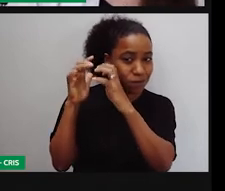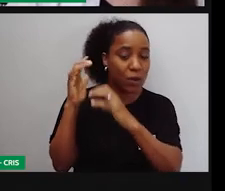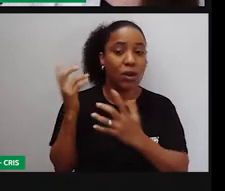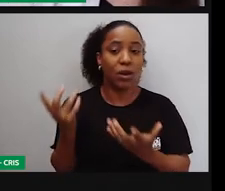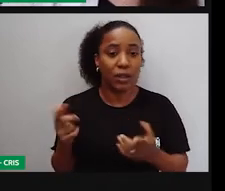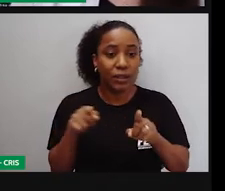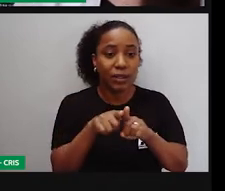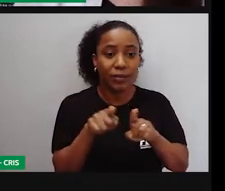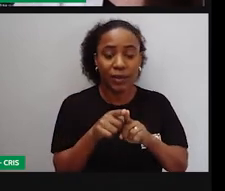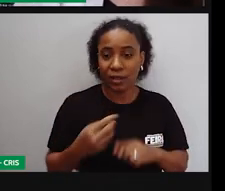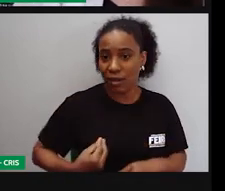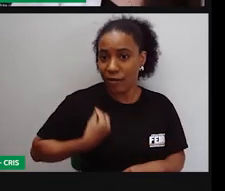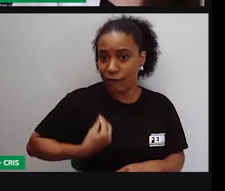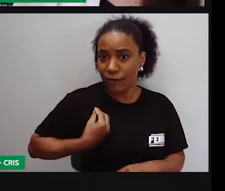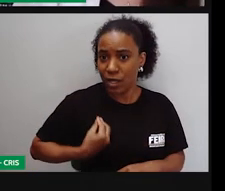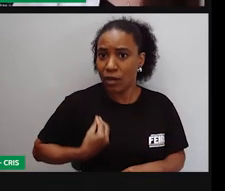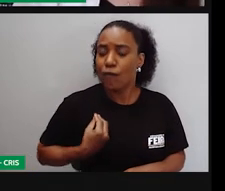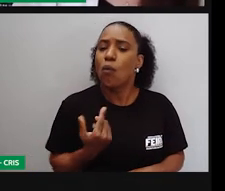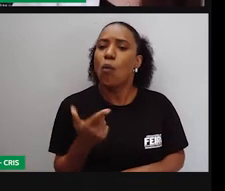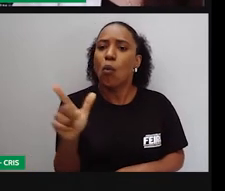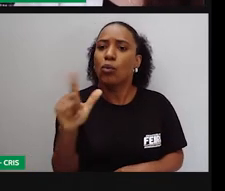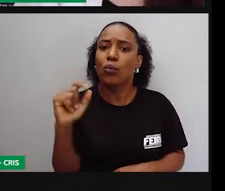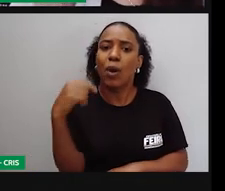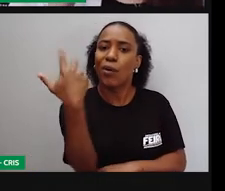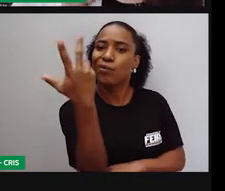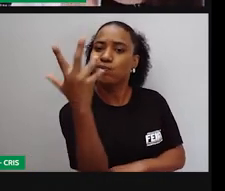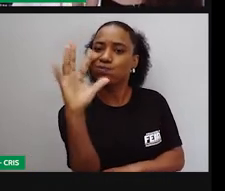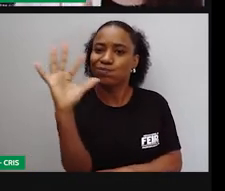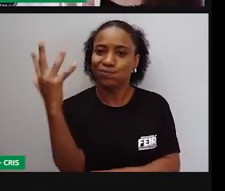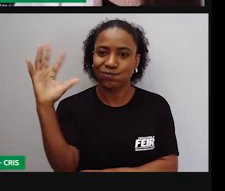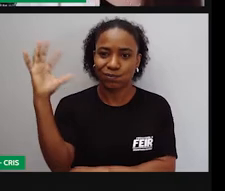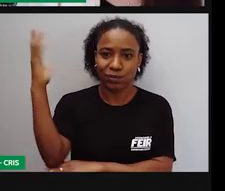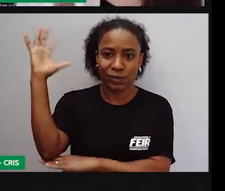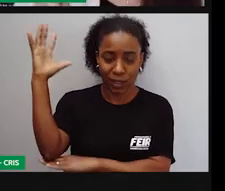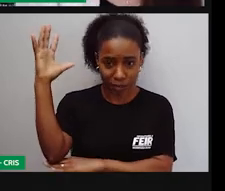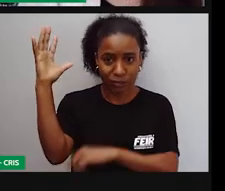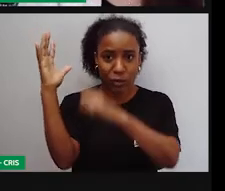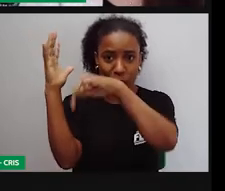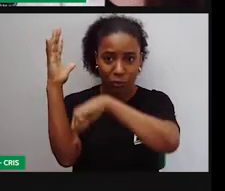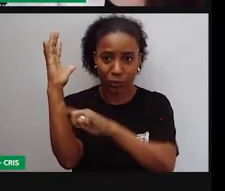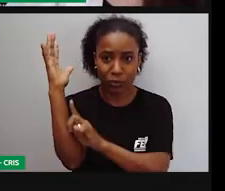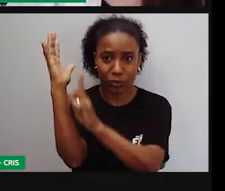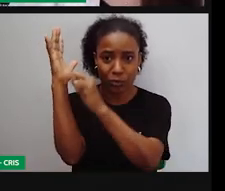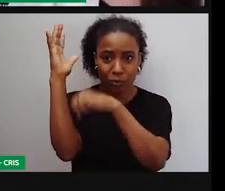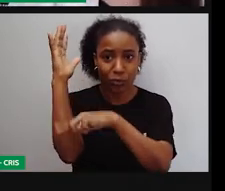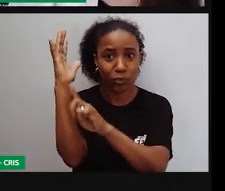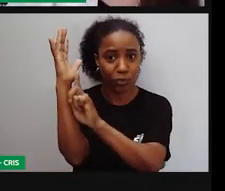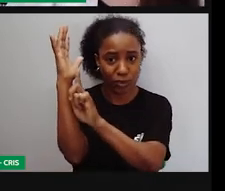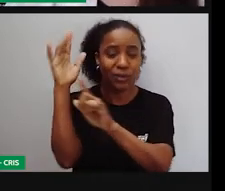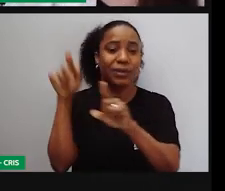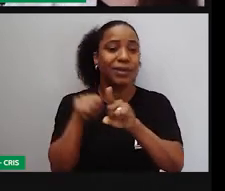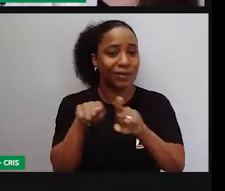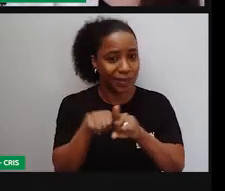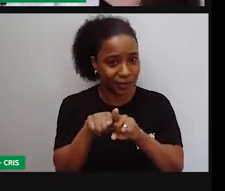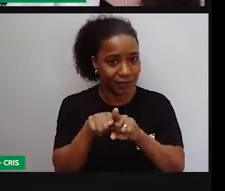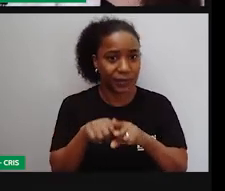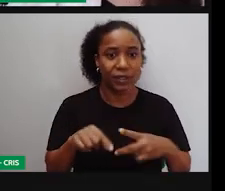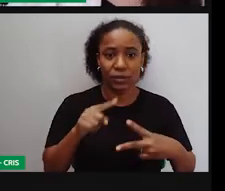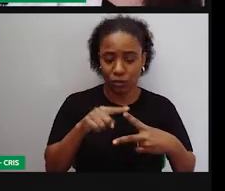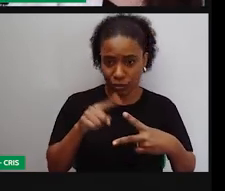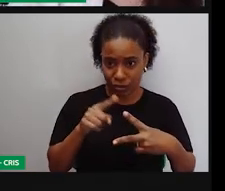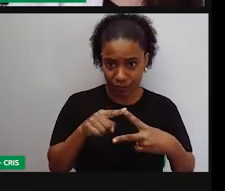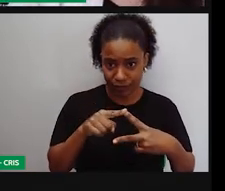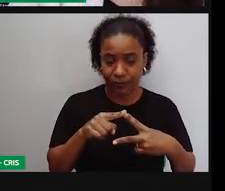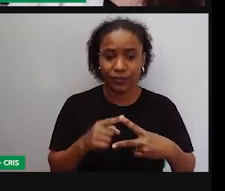vivos, como as plantas. Temos dois tipos de metabolismo, que é o catabolismo,